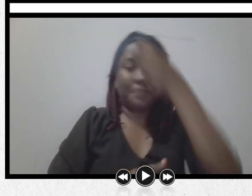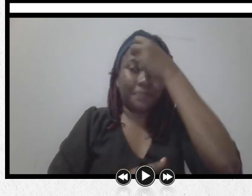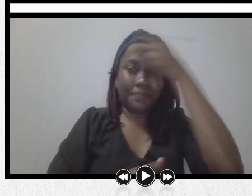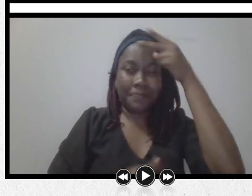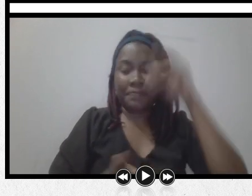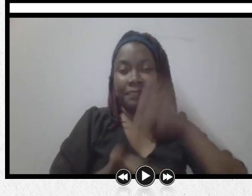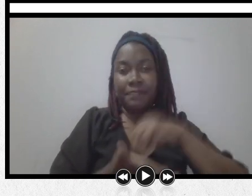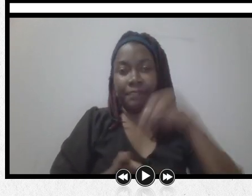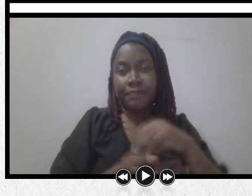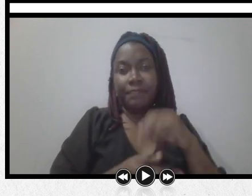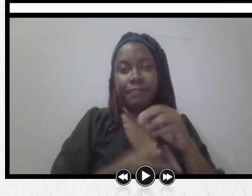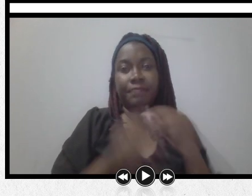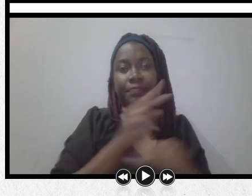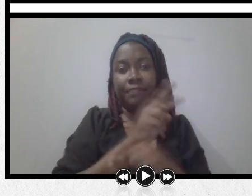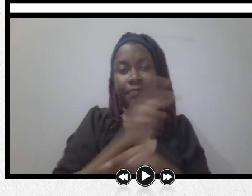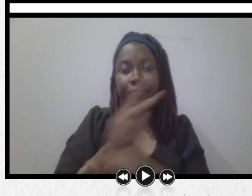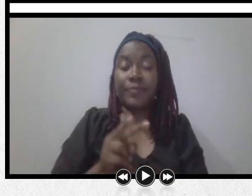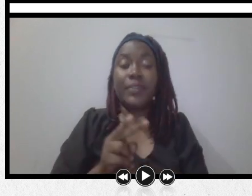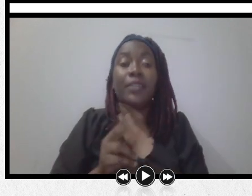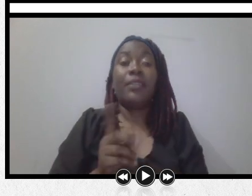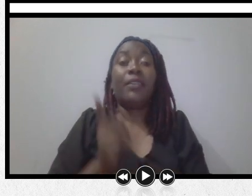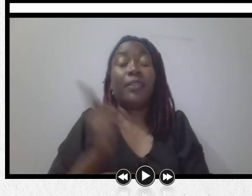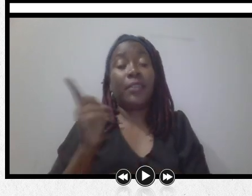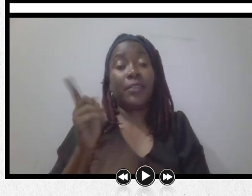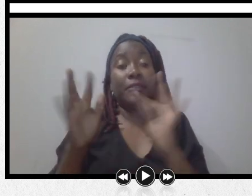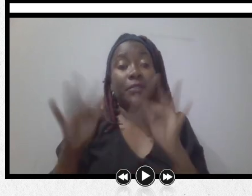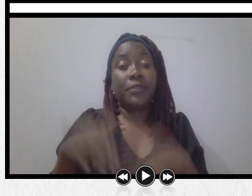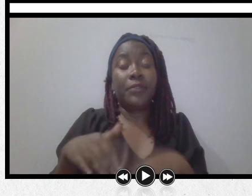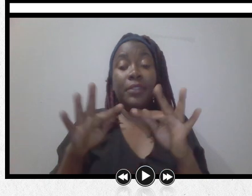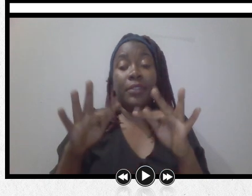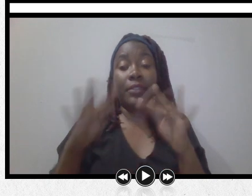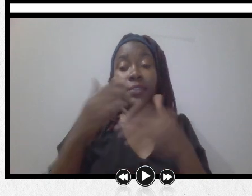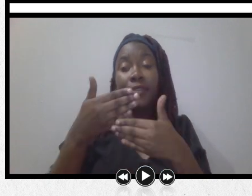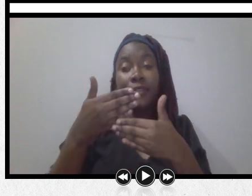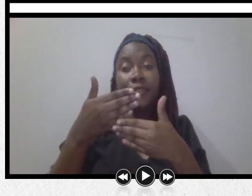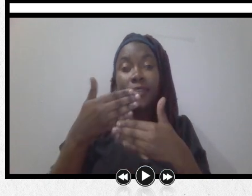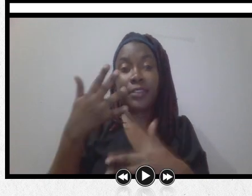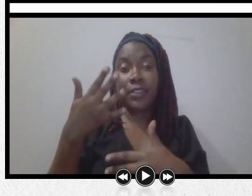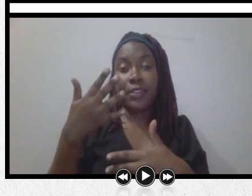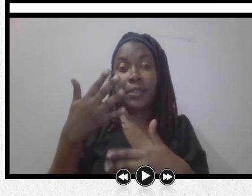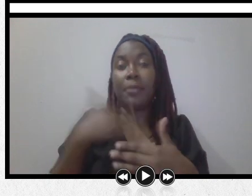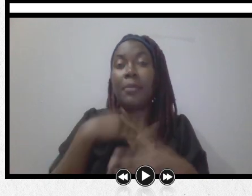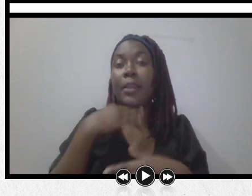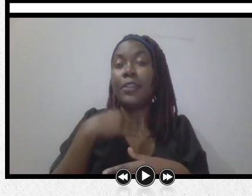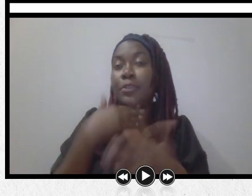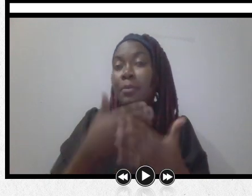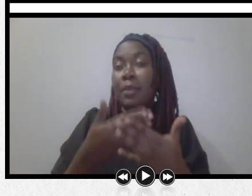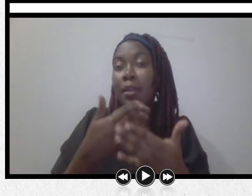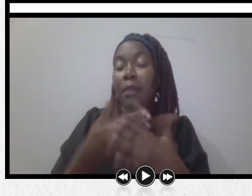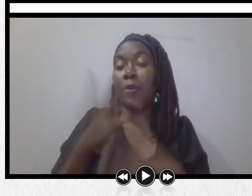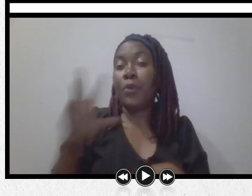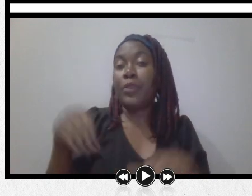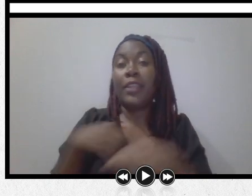os 1.500 municípios. Por fim, aqui, para finalizar o nosso bate-papo dessa aula, eu trago